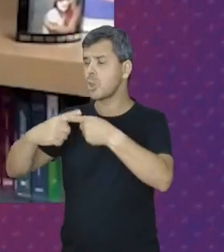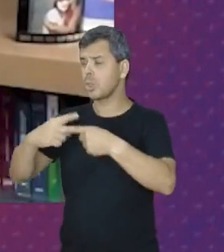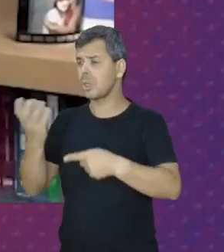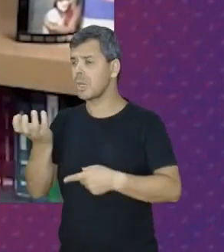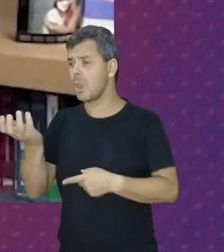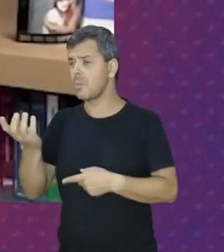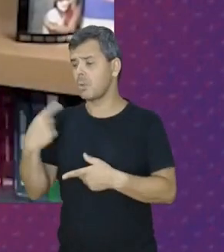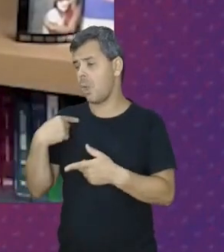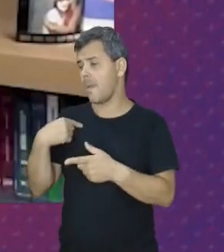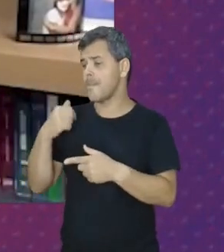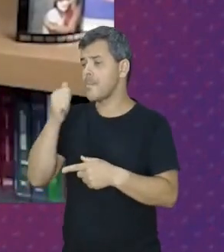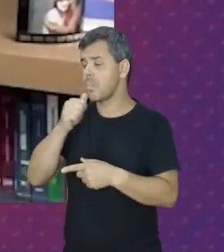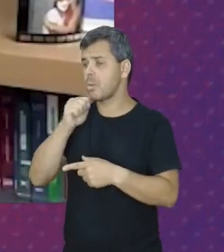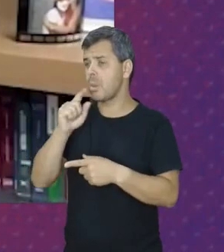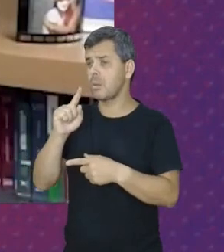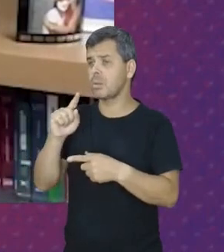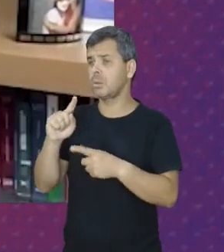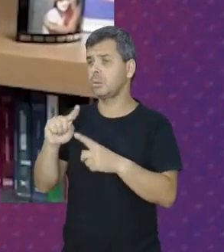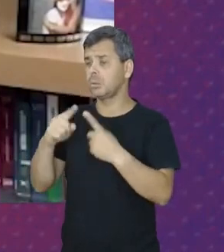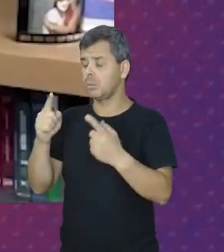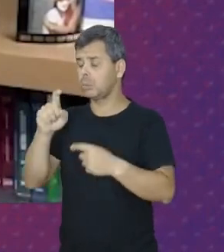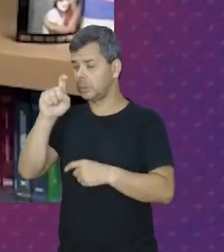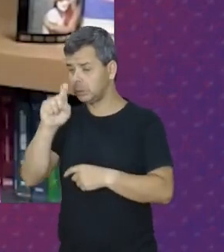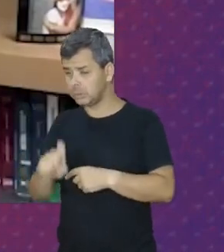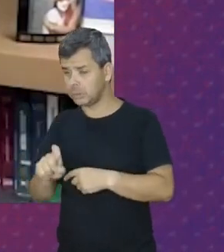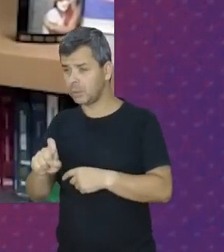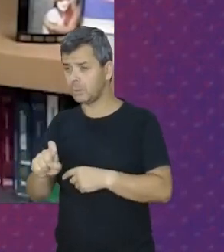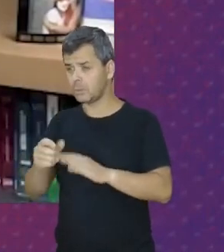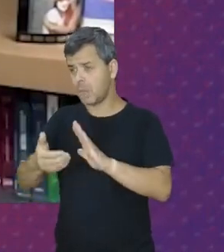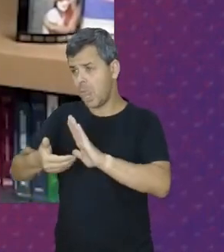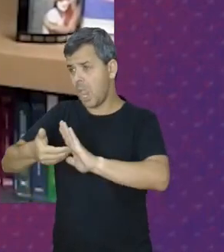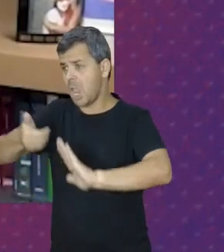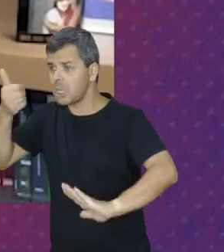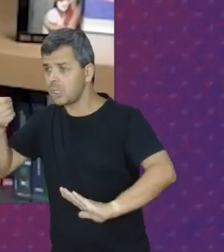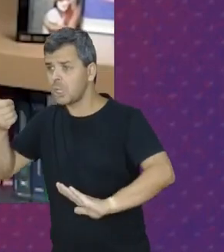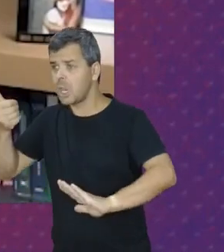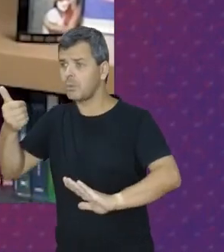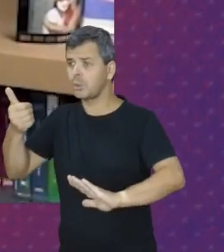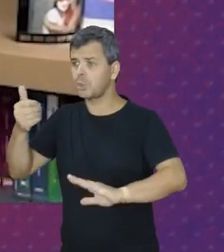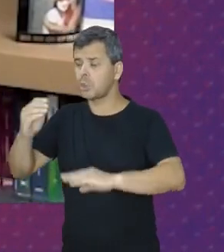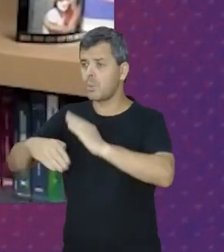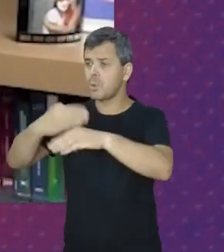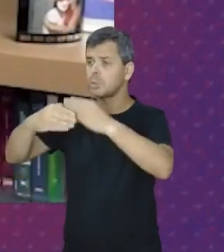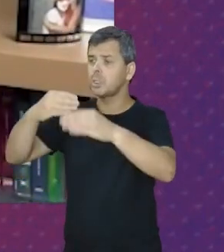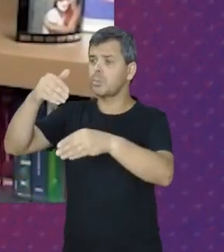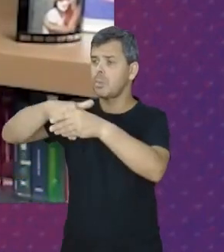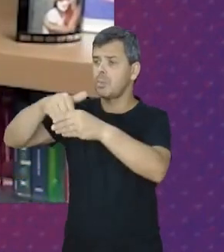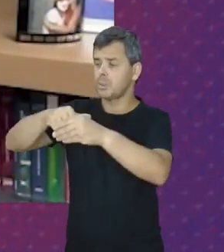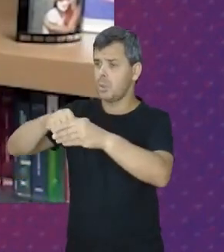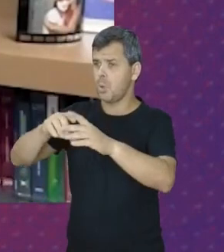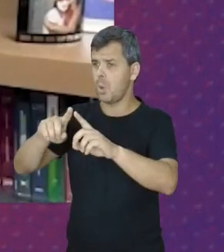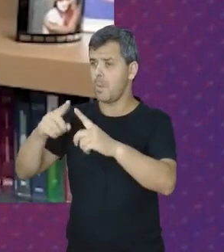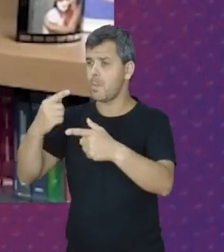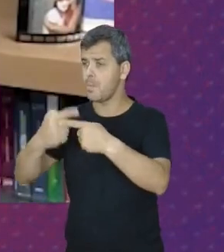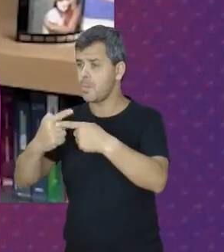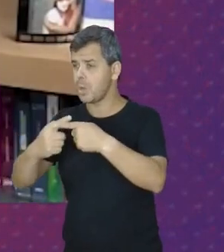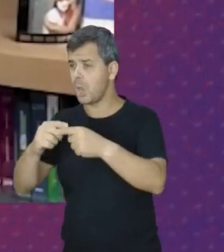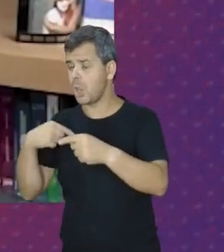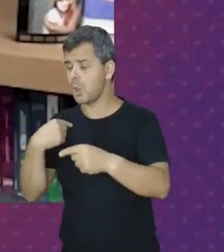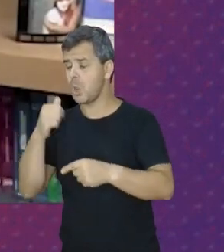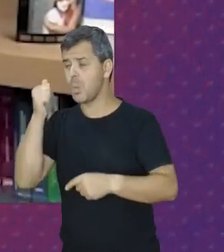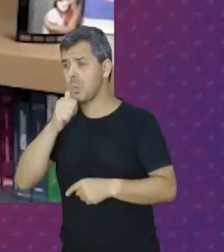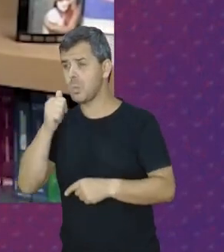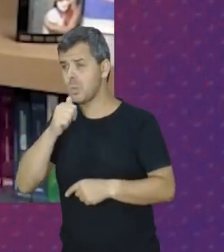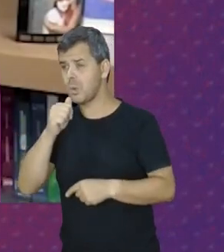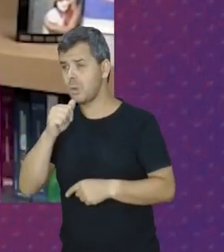sejam inviabilizadas, que as mulheres sejam retiradas do processo de participação, porque muitas